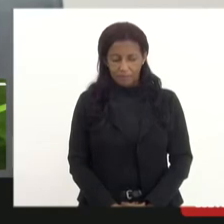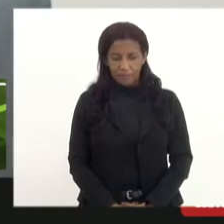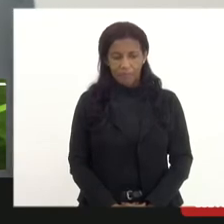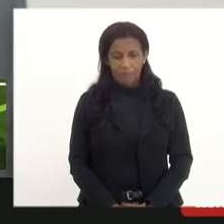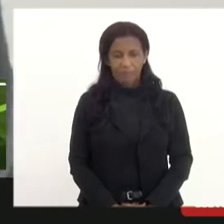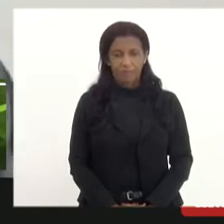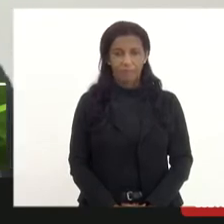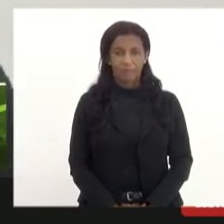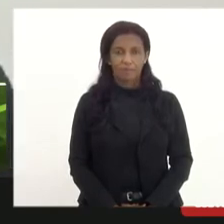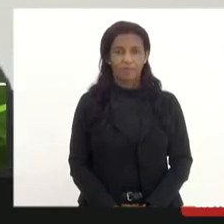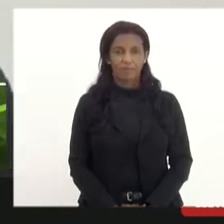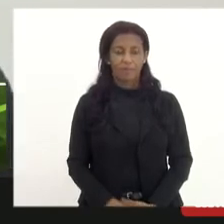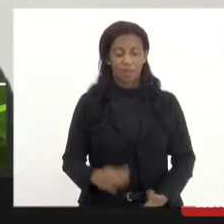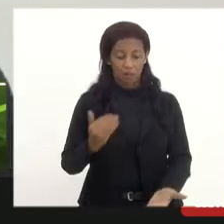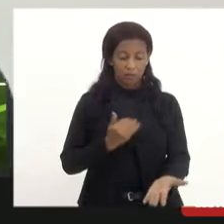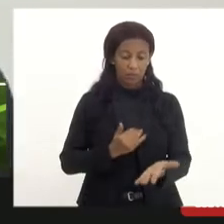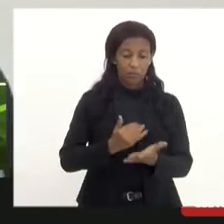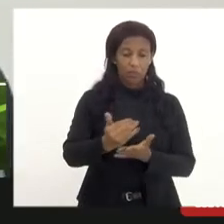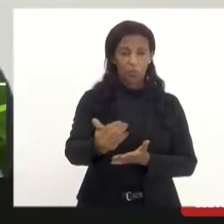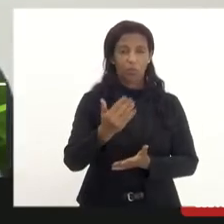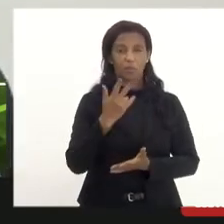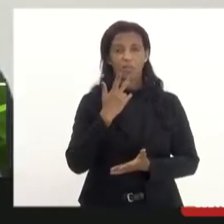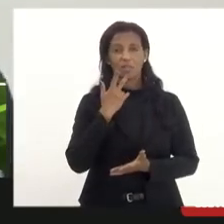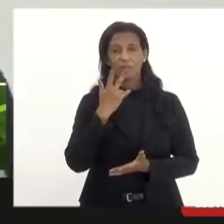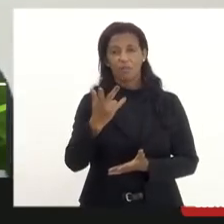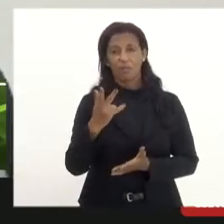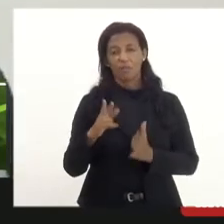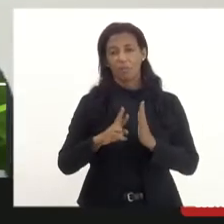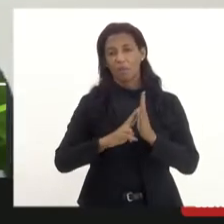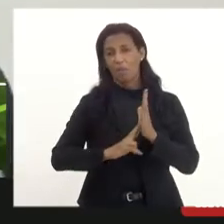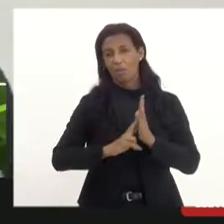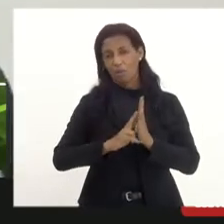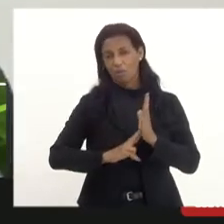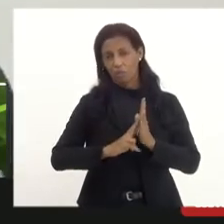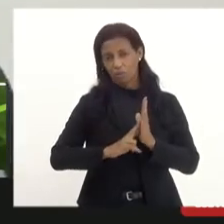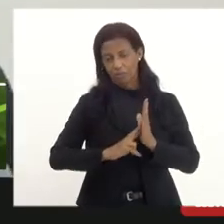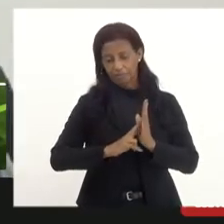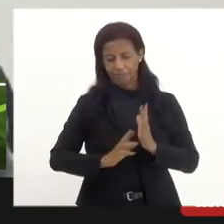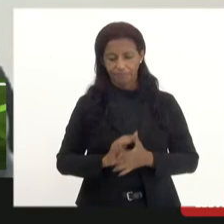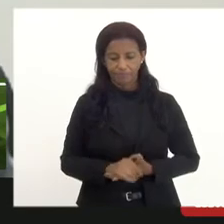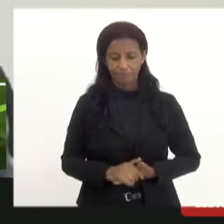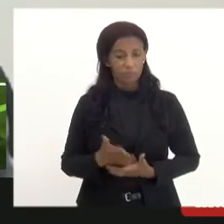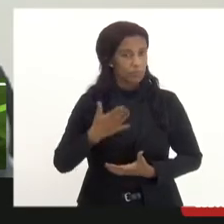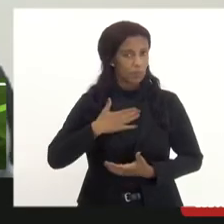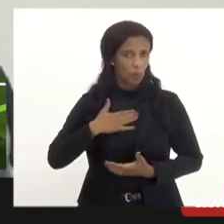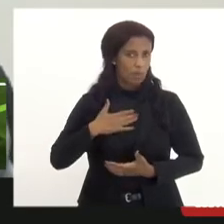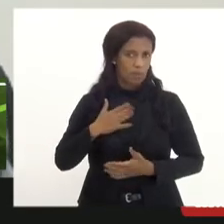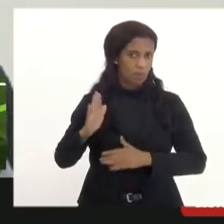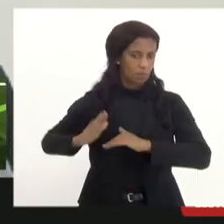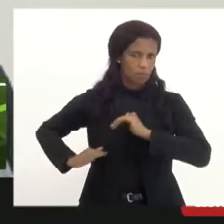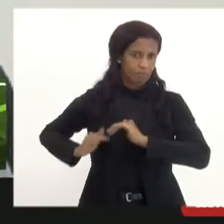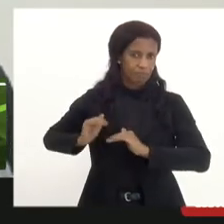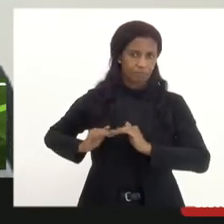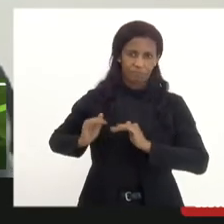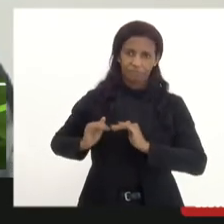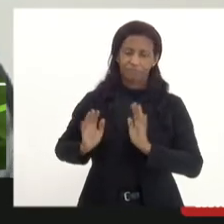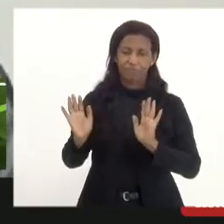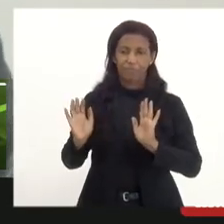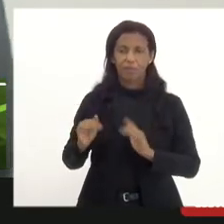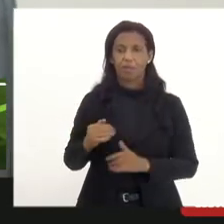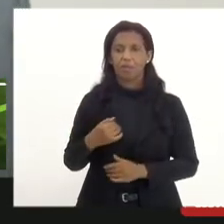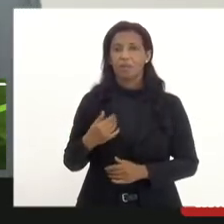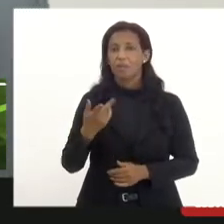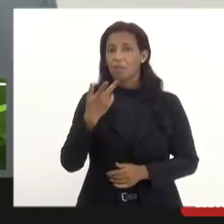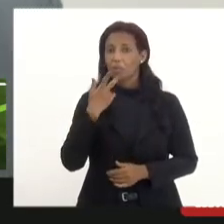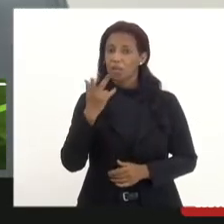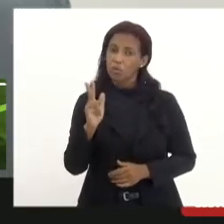então, falando sobre a parte regulatória, que apesar de não ser a minha especialidade, eu posso